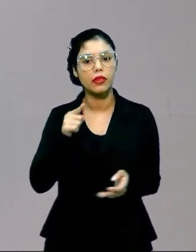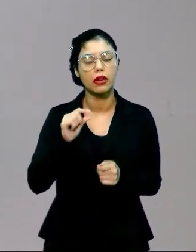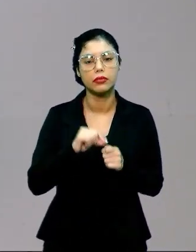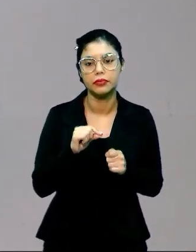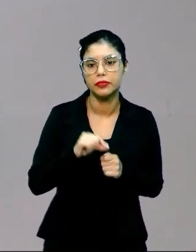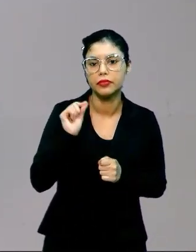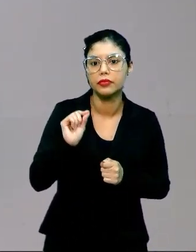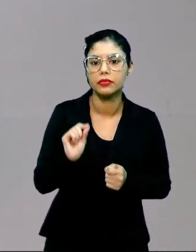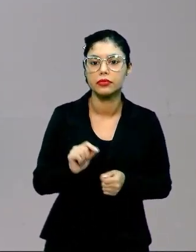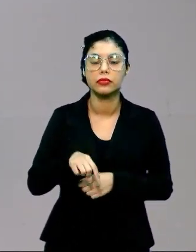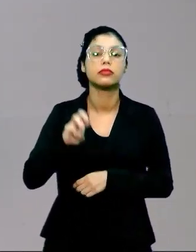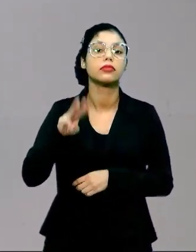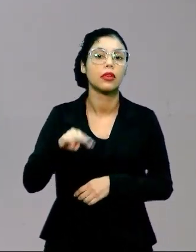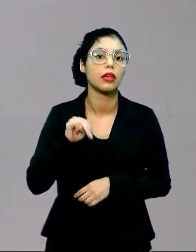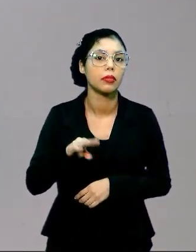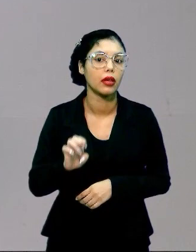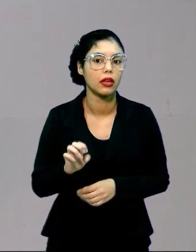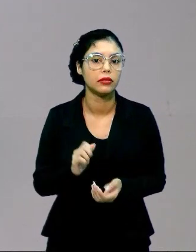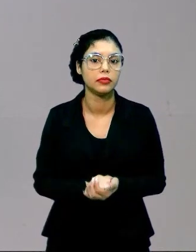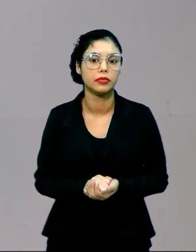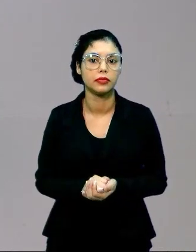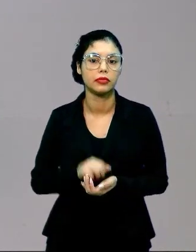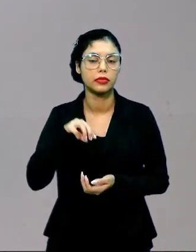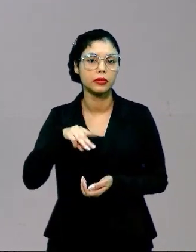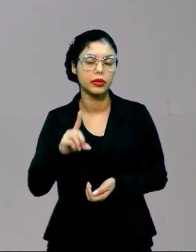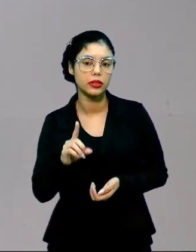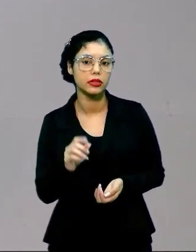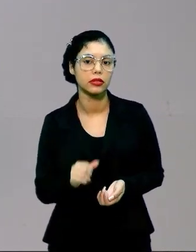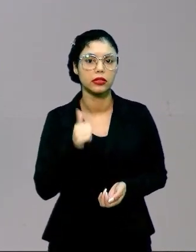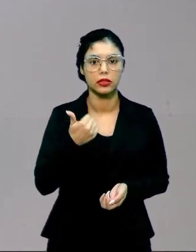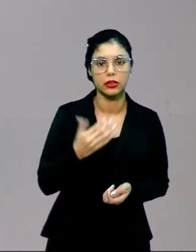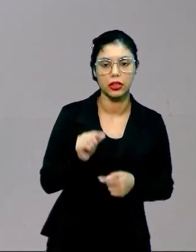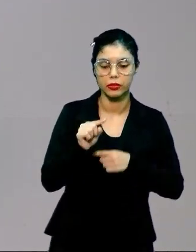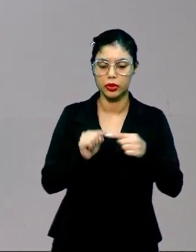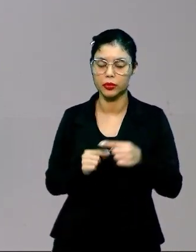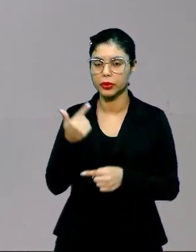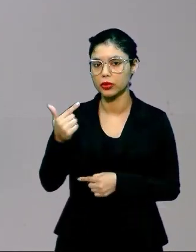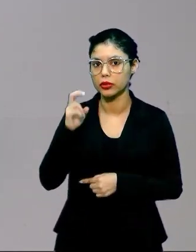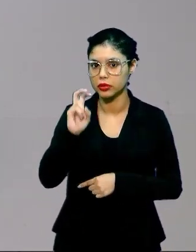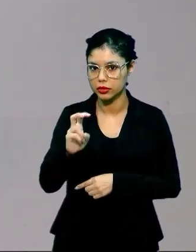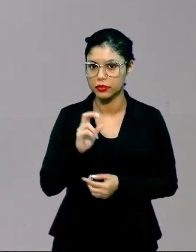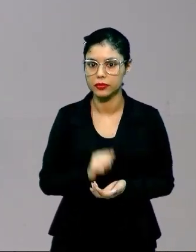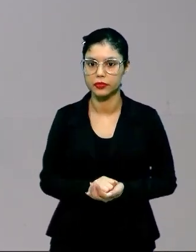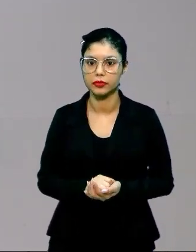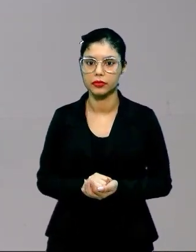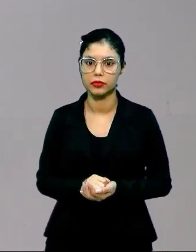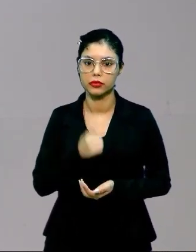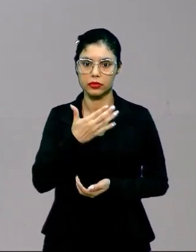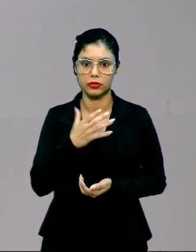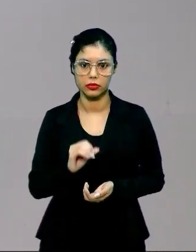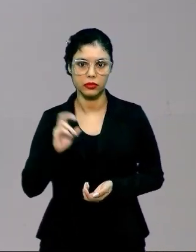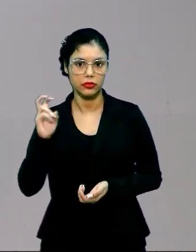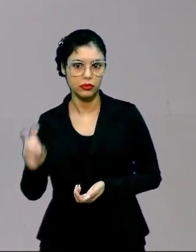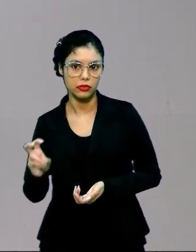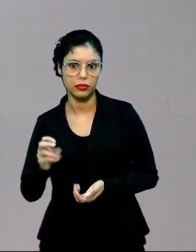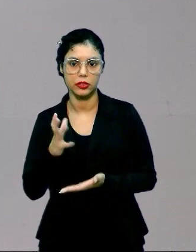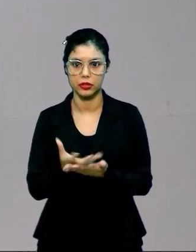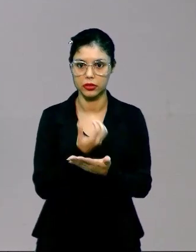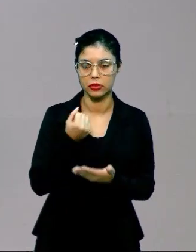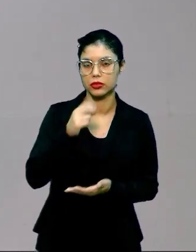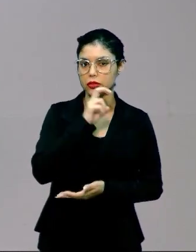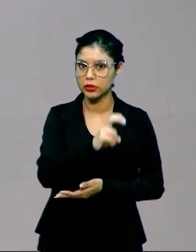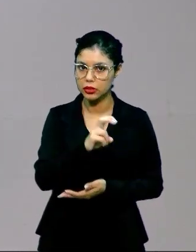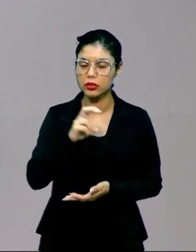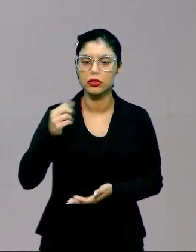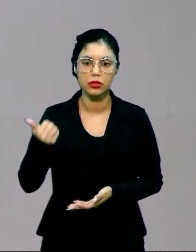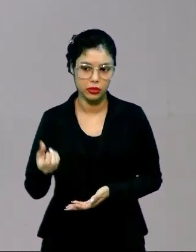o seguinte, quem é a mediana? 10 dividido para 2, 5. Então, é a média entre o quinto e o sexto termo. Eu vou pegar o quinto